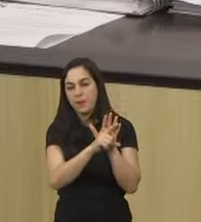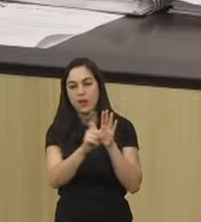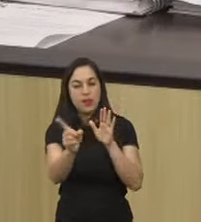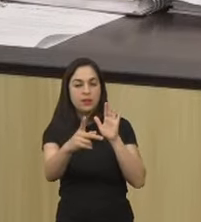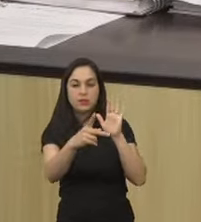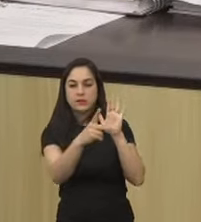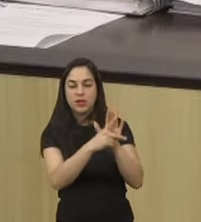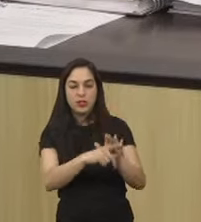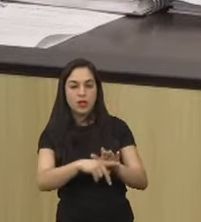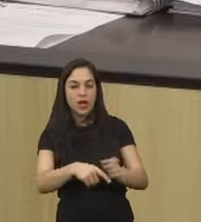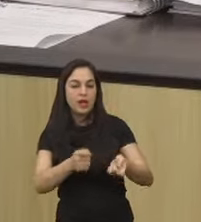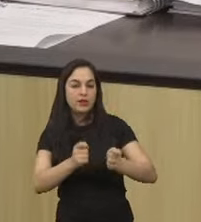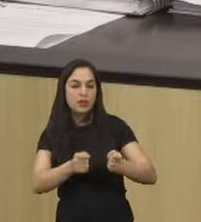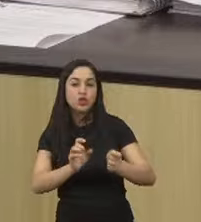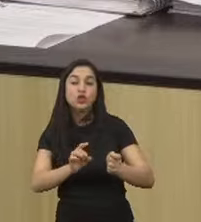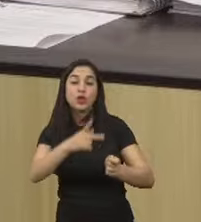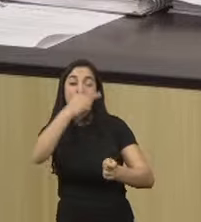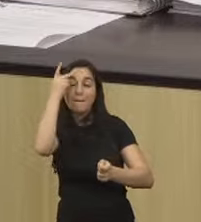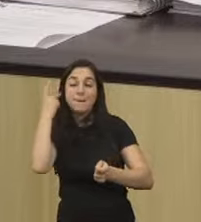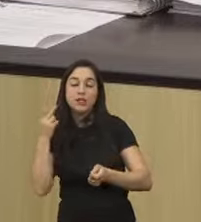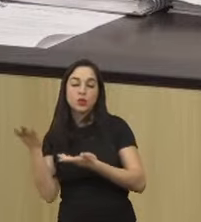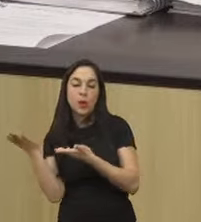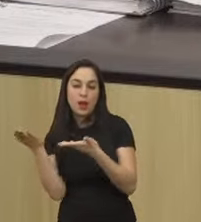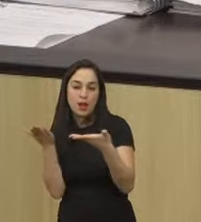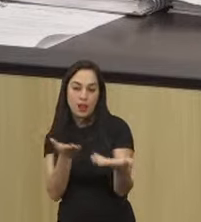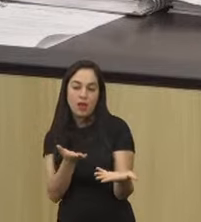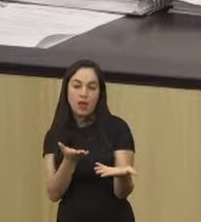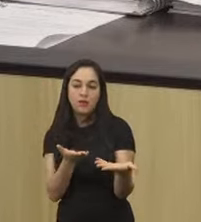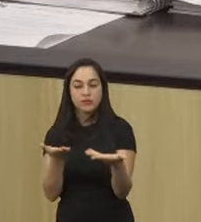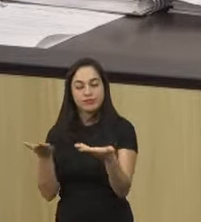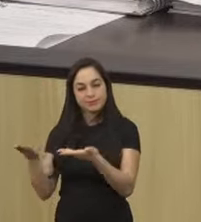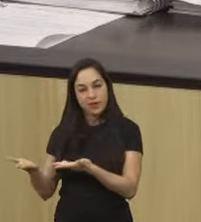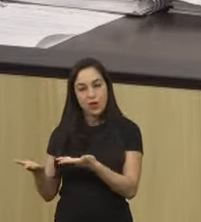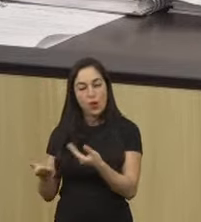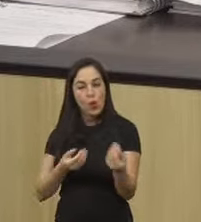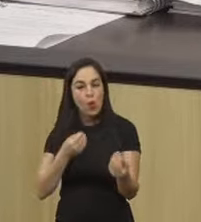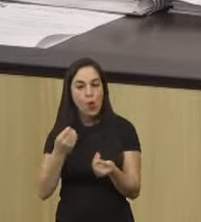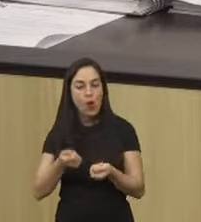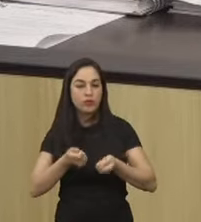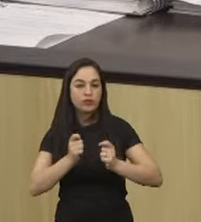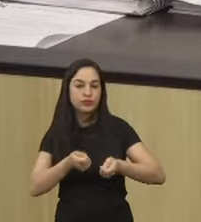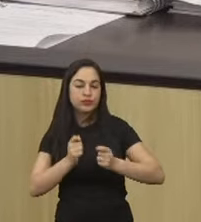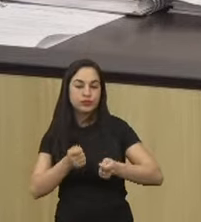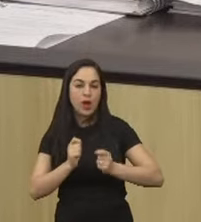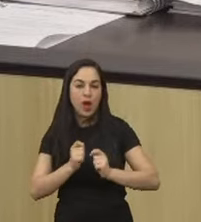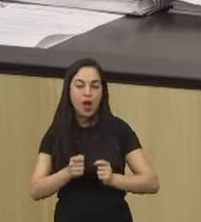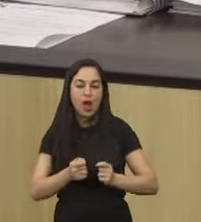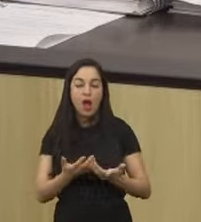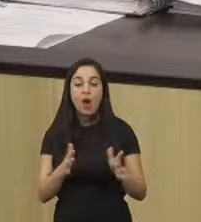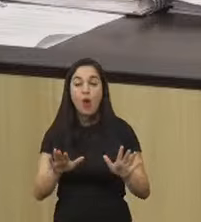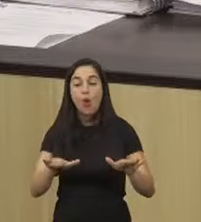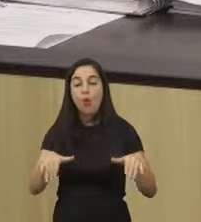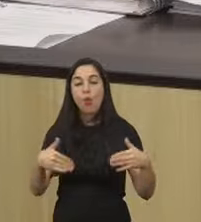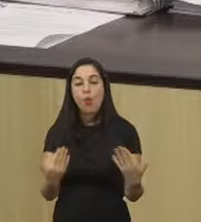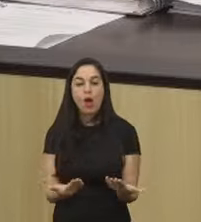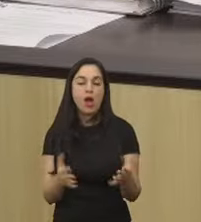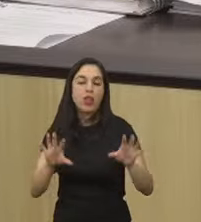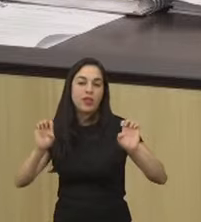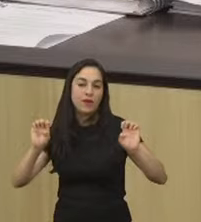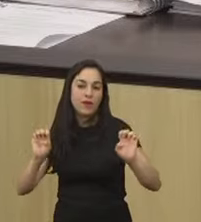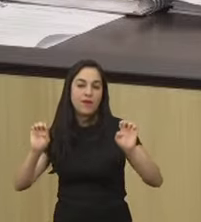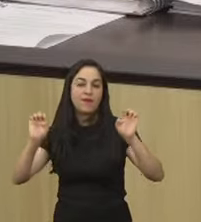destinadas exclusivamente ao transporte de pessoas, bem como os veículos de tração animal, quando utilizados em eventos e